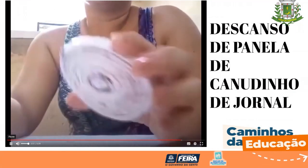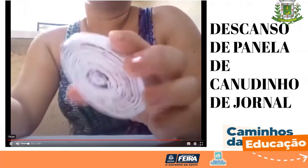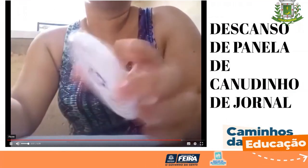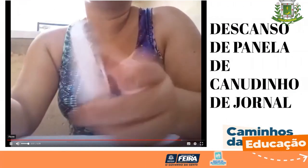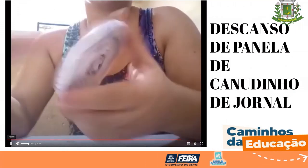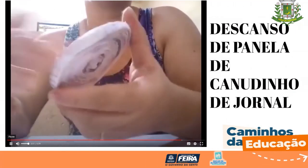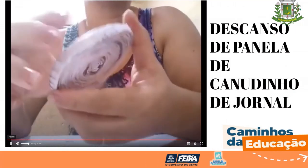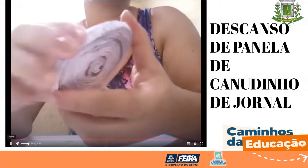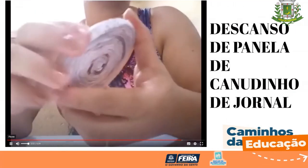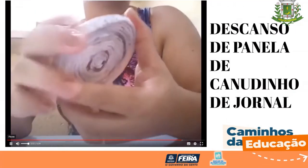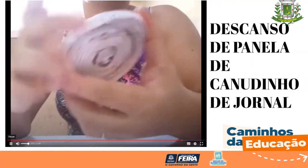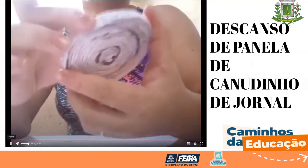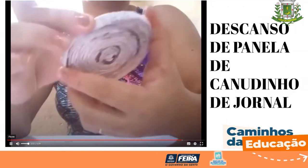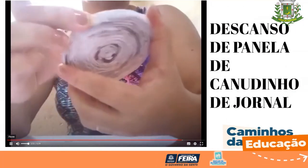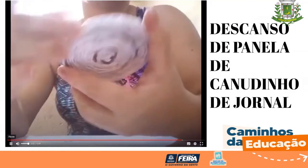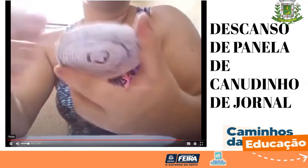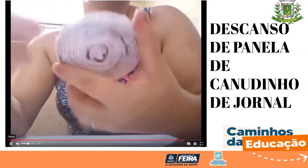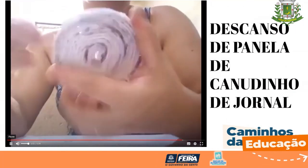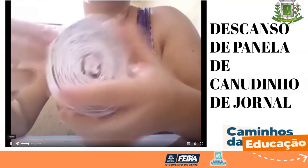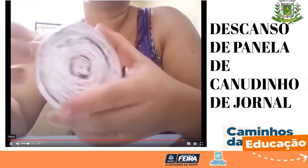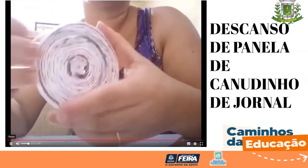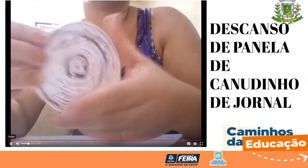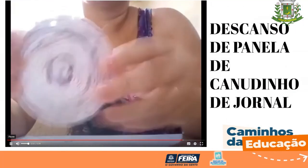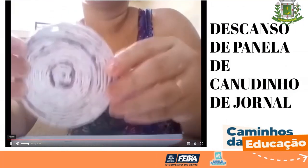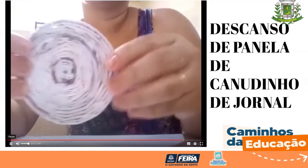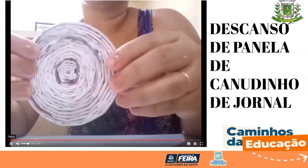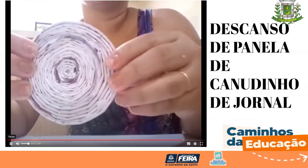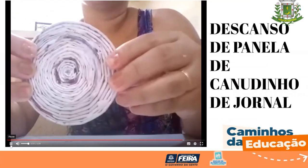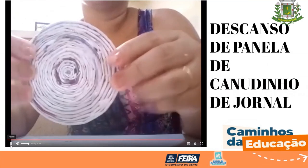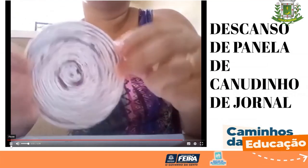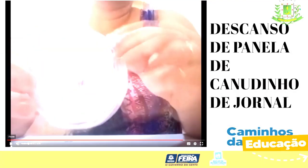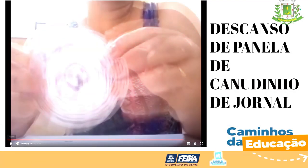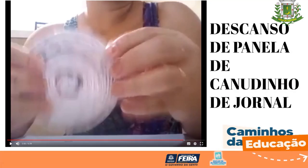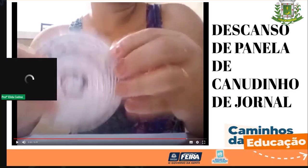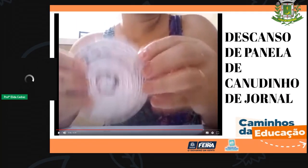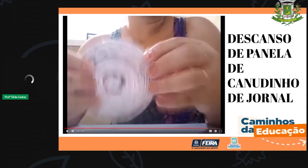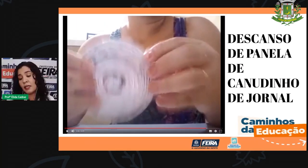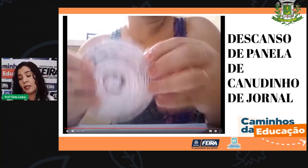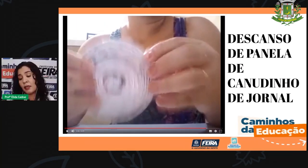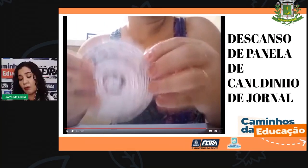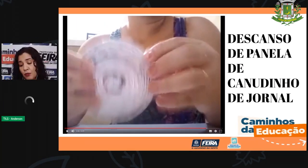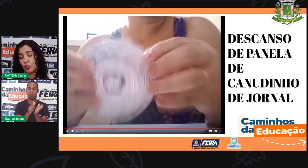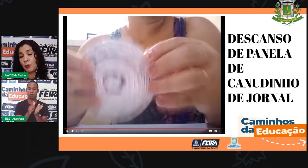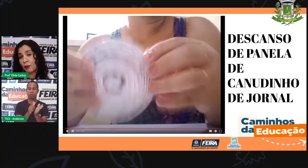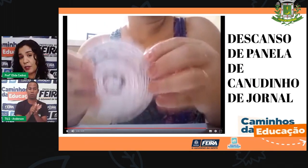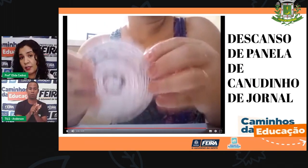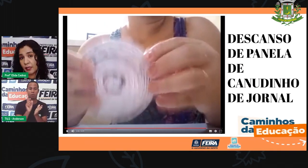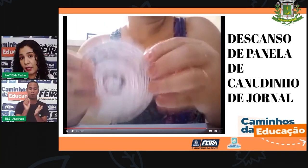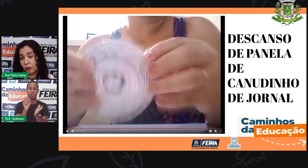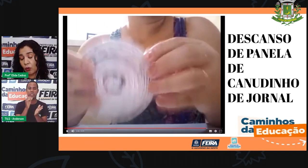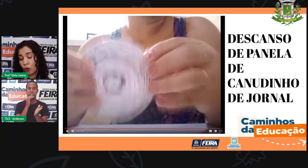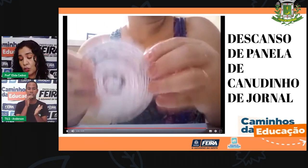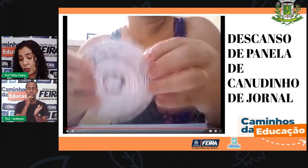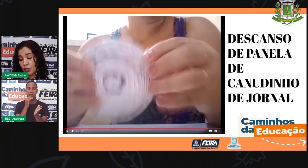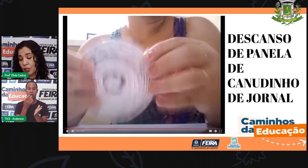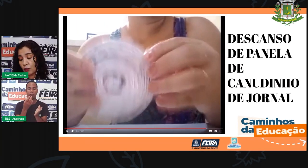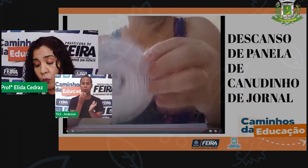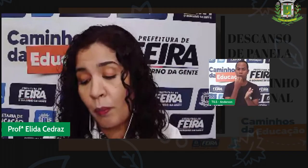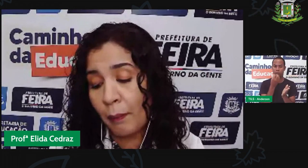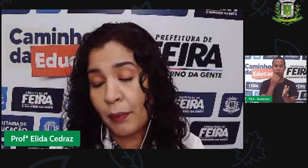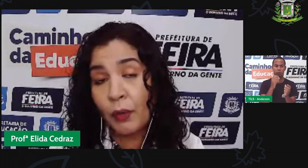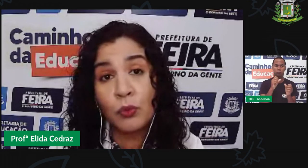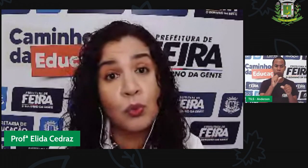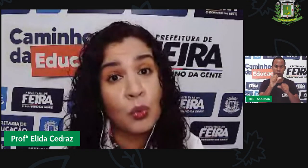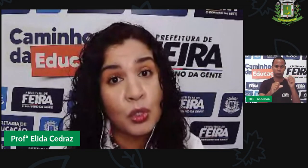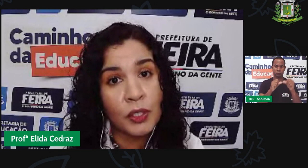Ó. Pode retirar, tia. Já aderiu. Ele é uma folha de papel reciclado. Hoje em dia,